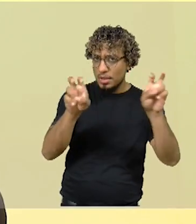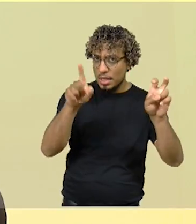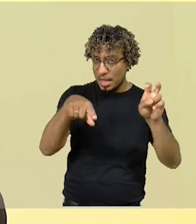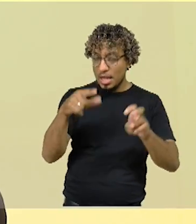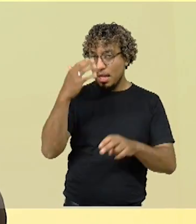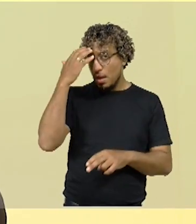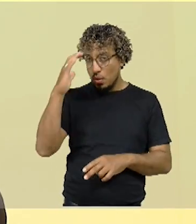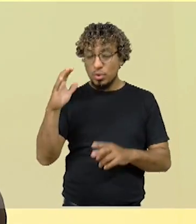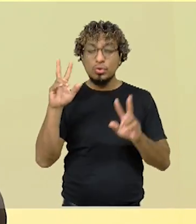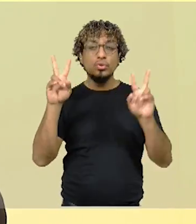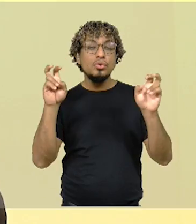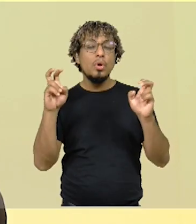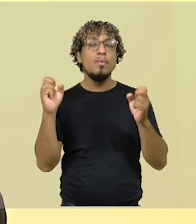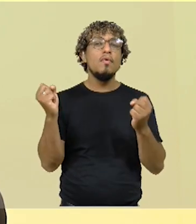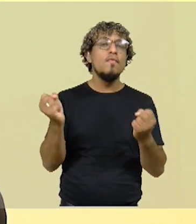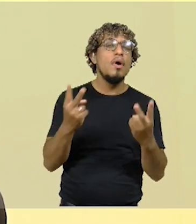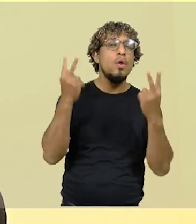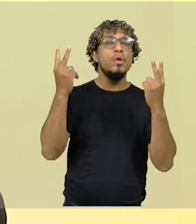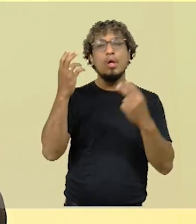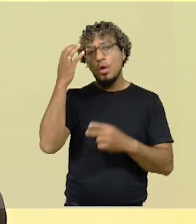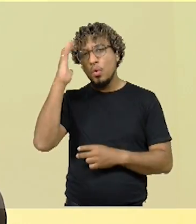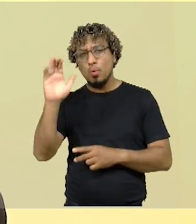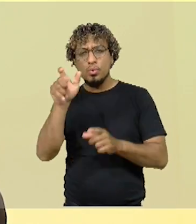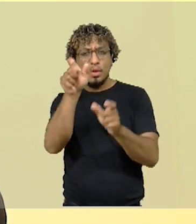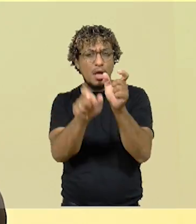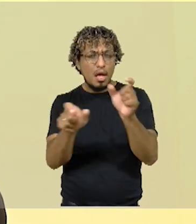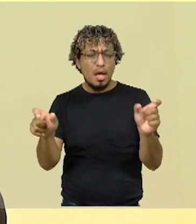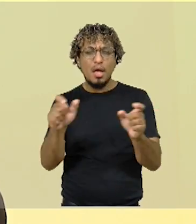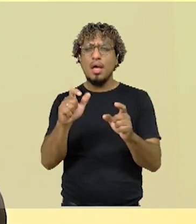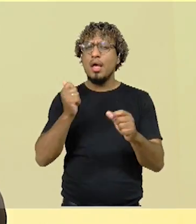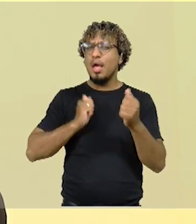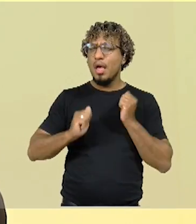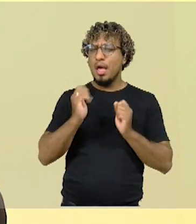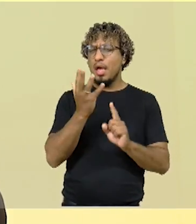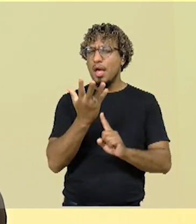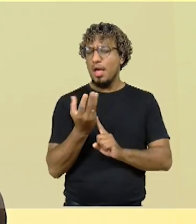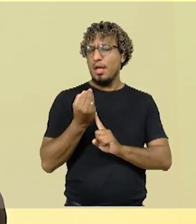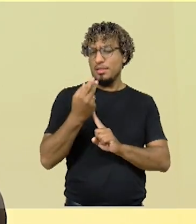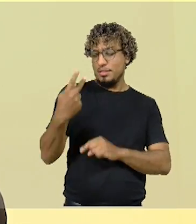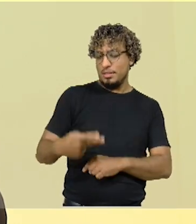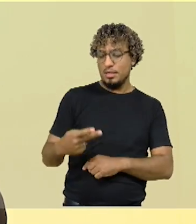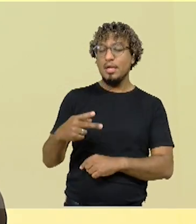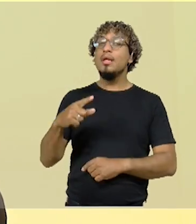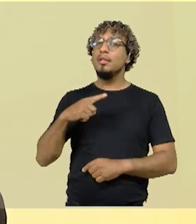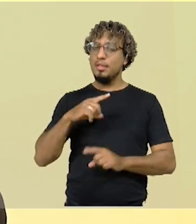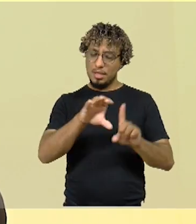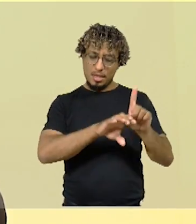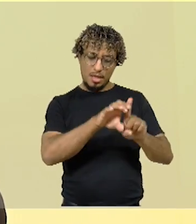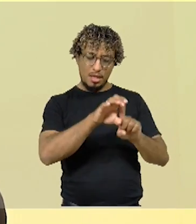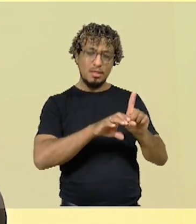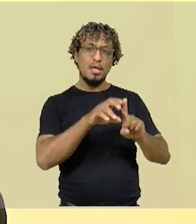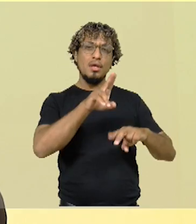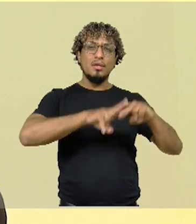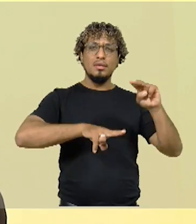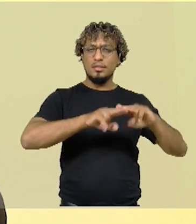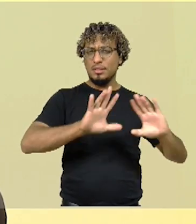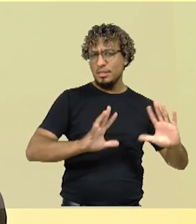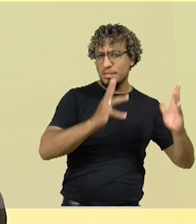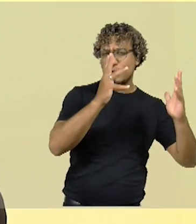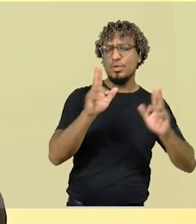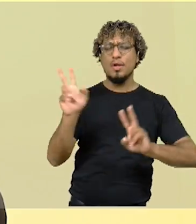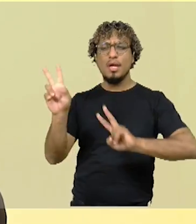tem um artesanato, mas aí você também tem que acabar com a poluição. São Luís é uma das cidades mais